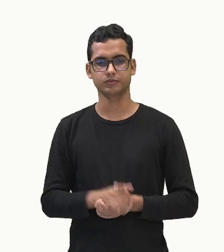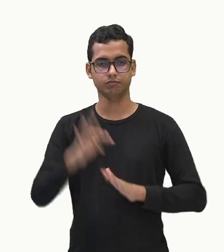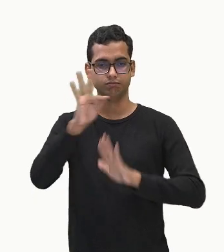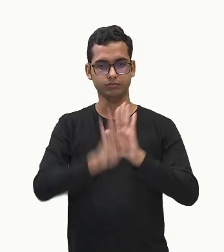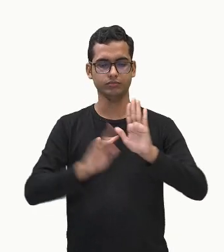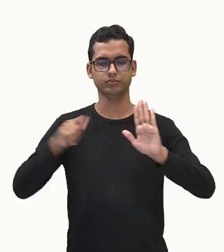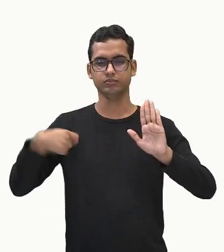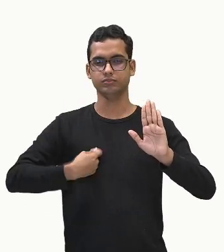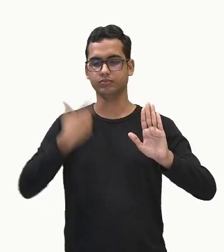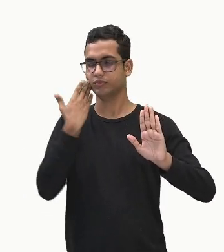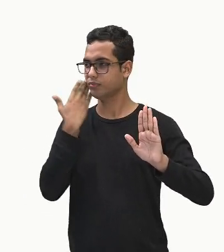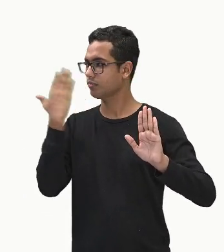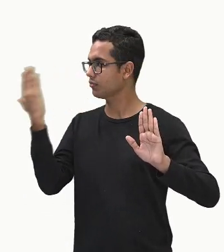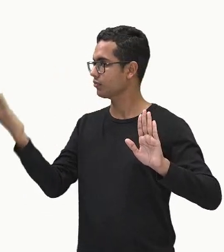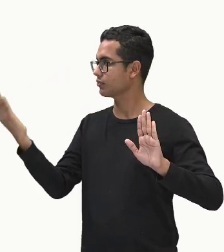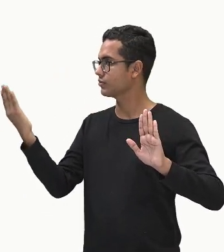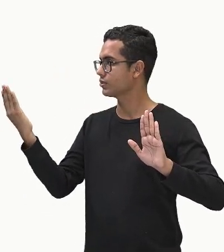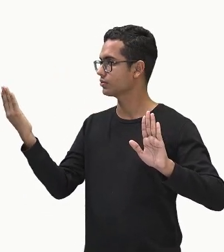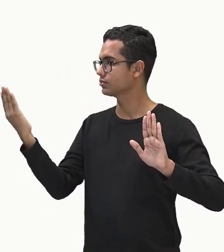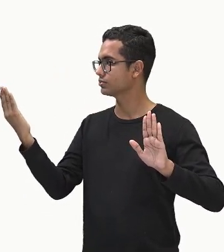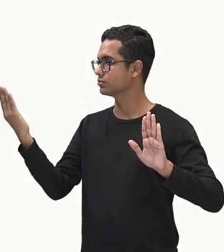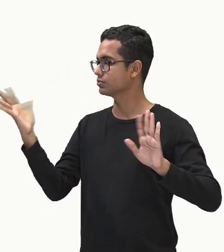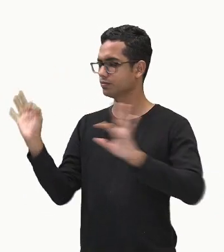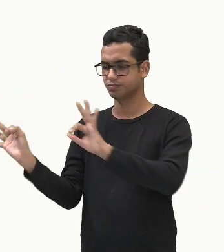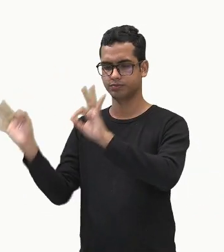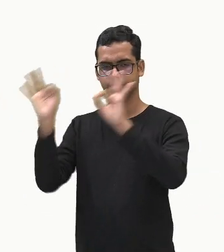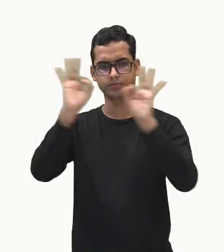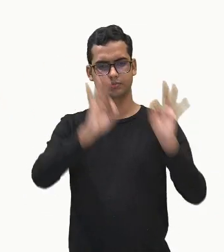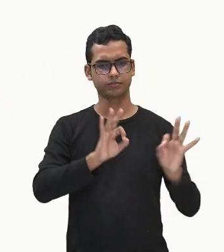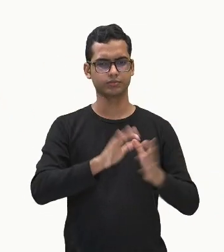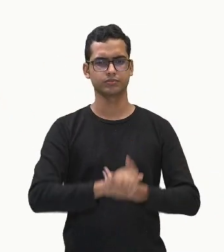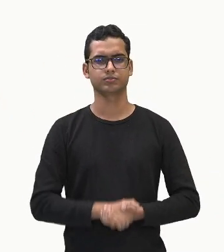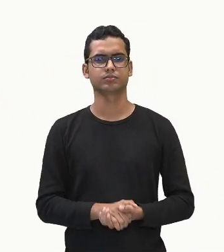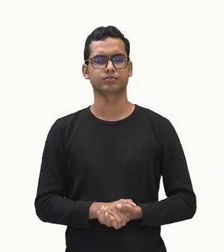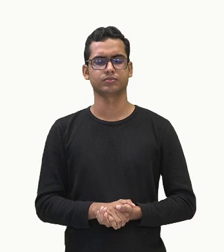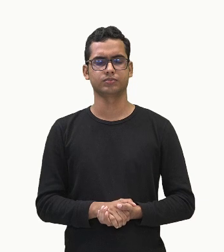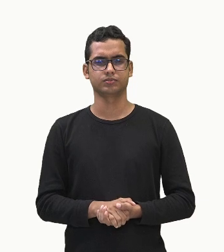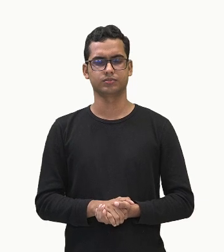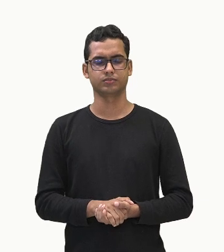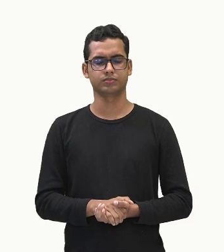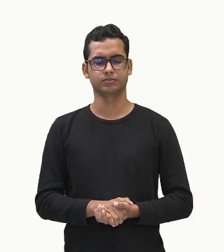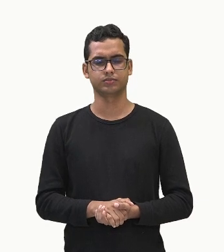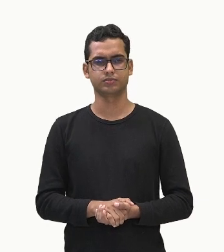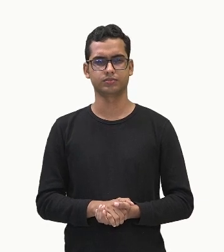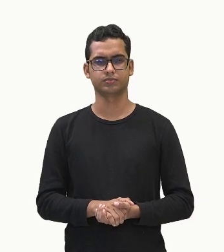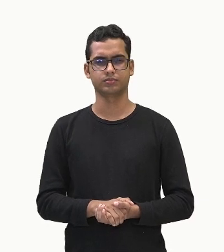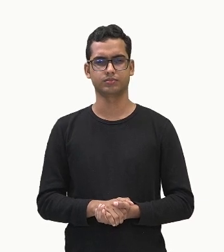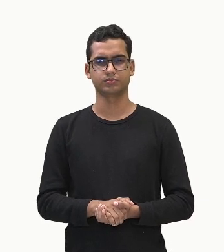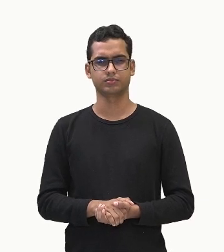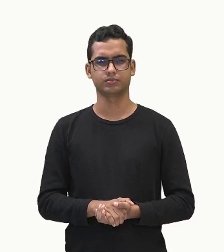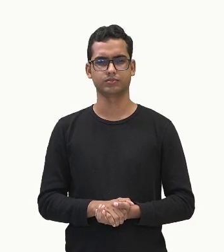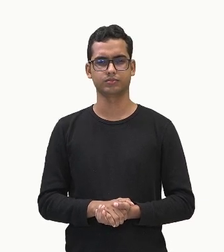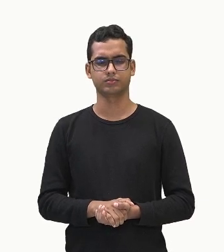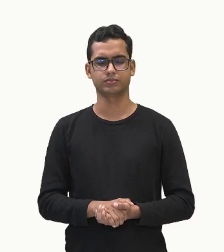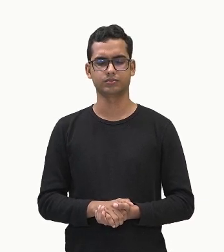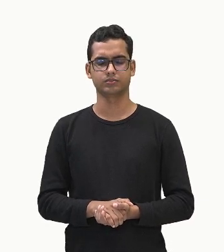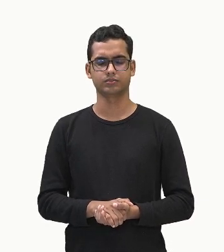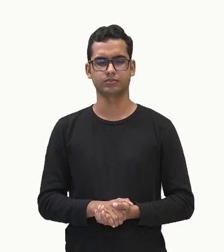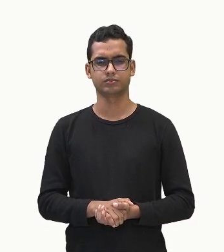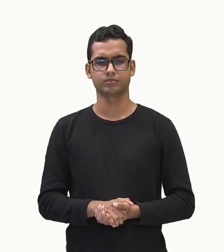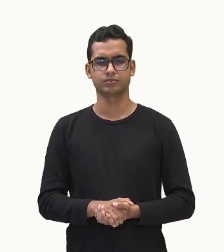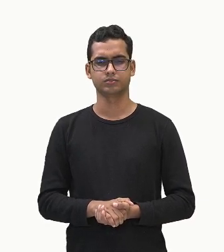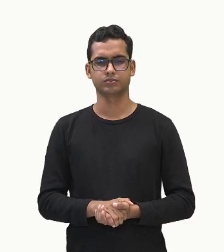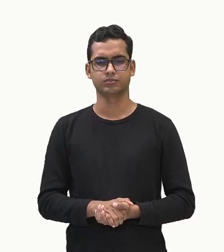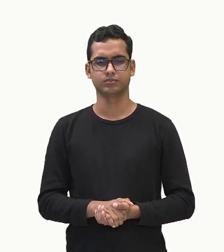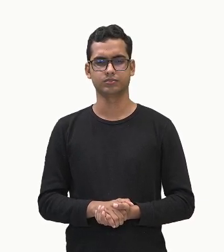infinitivo e añadir las terminaciones correspondentes a seu grupo de